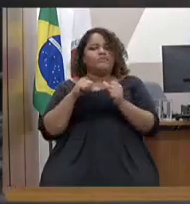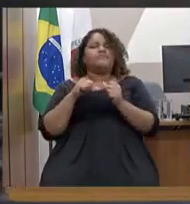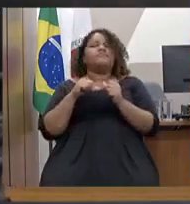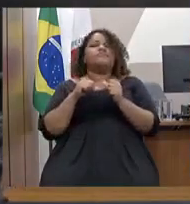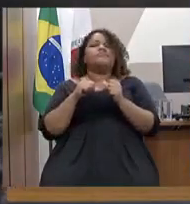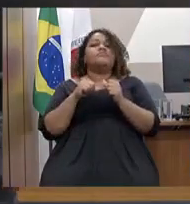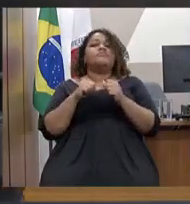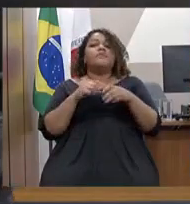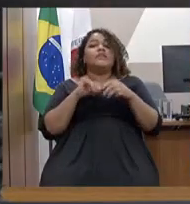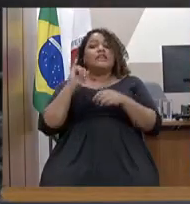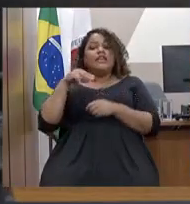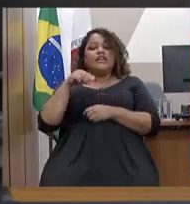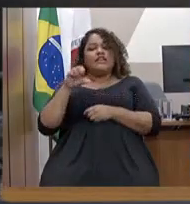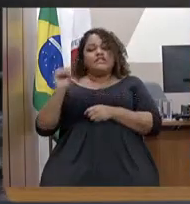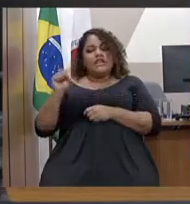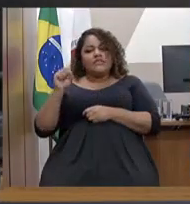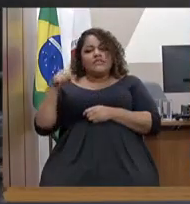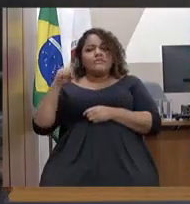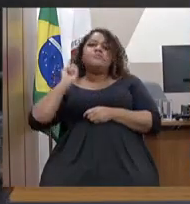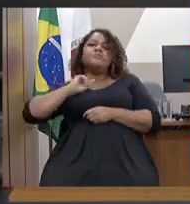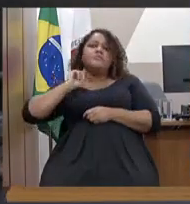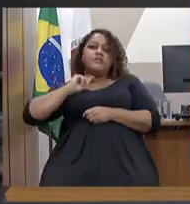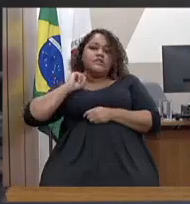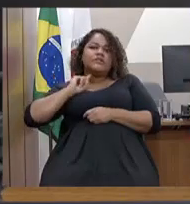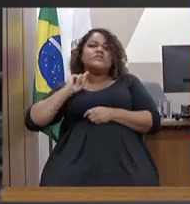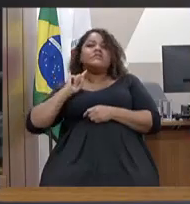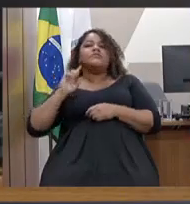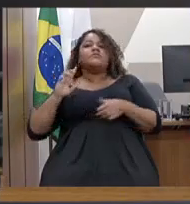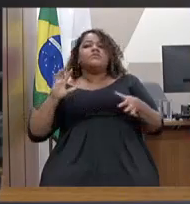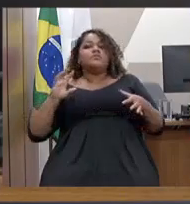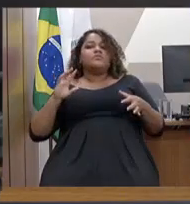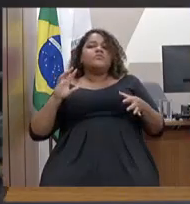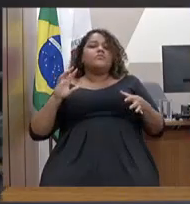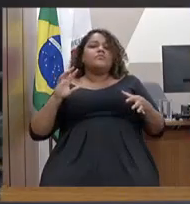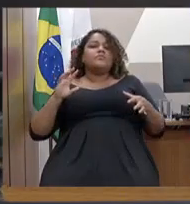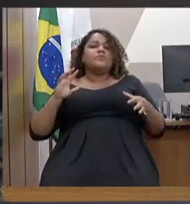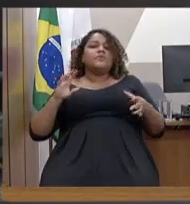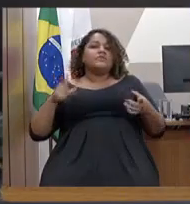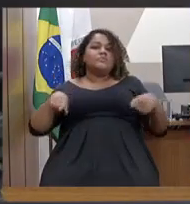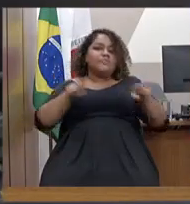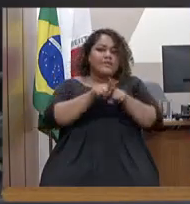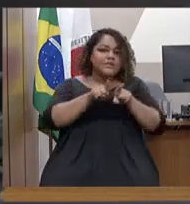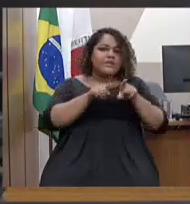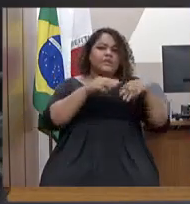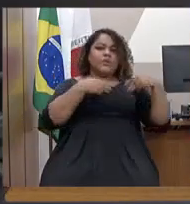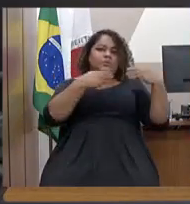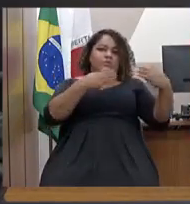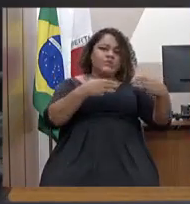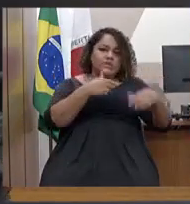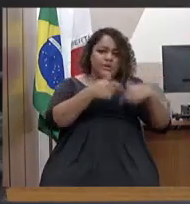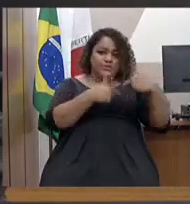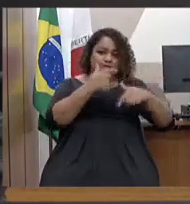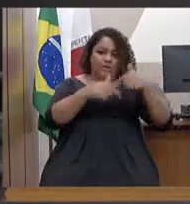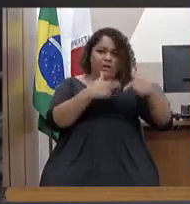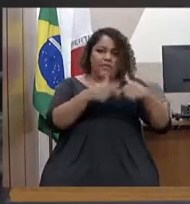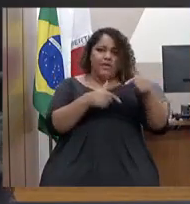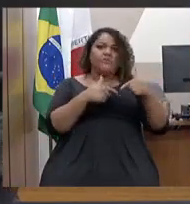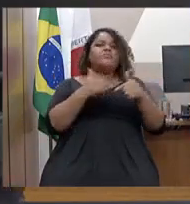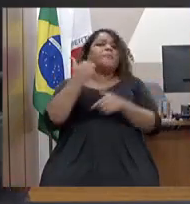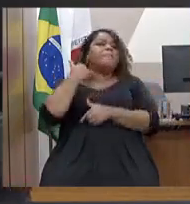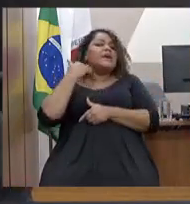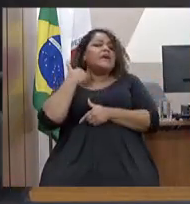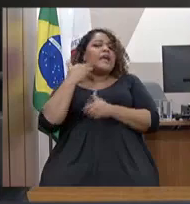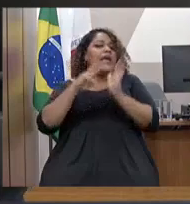como Ministério do Trabalho para agilizar várias coisas que foi colocada aqui Juliana pelo pessoal não só mas de todo mundo